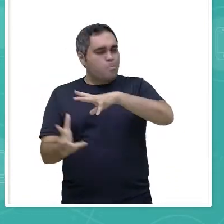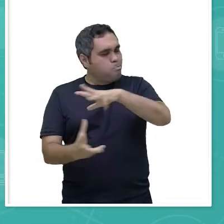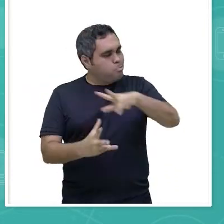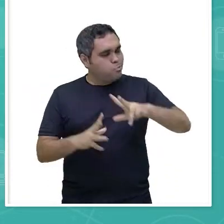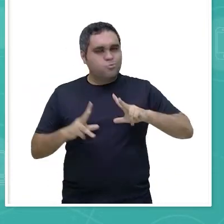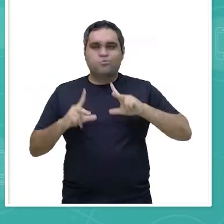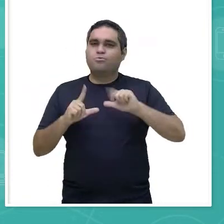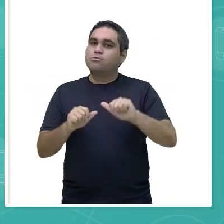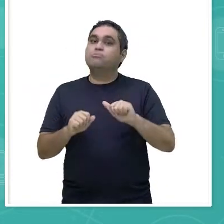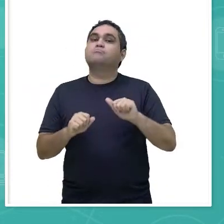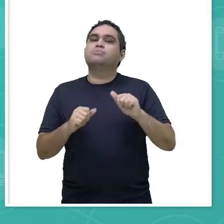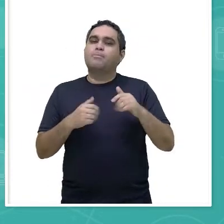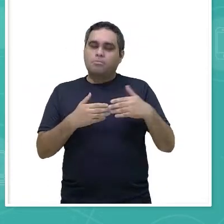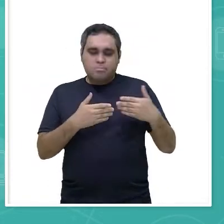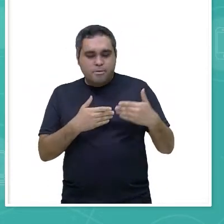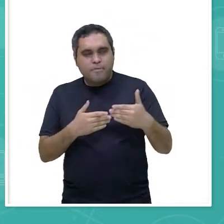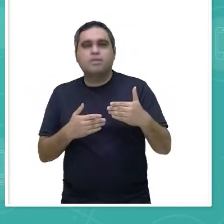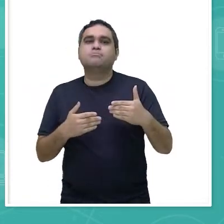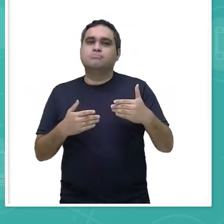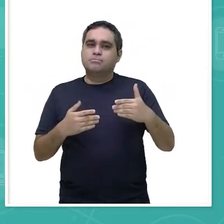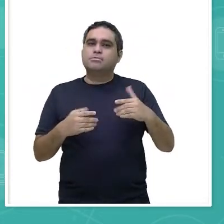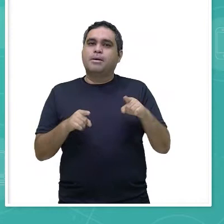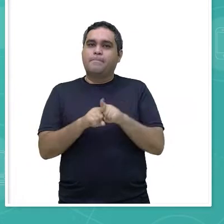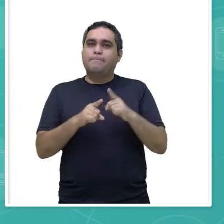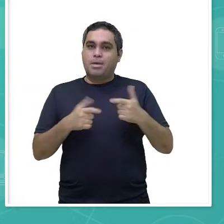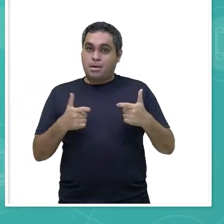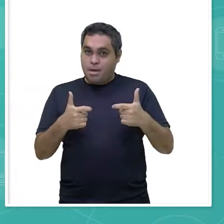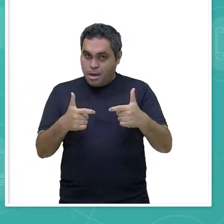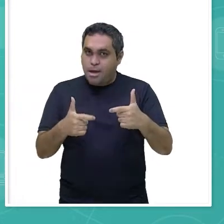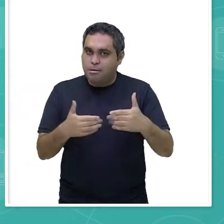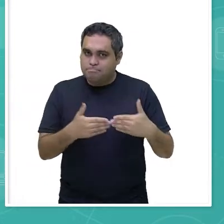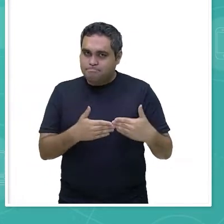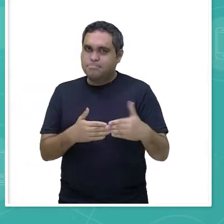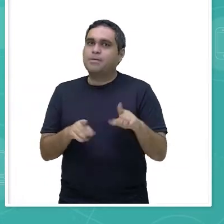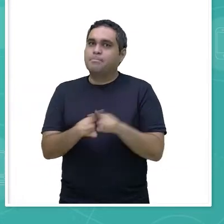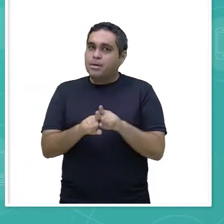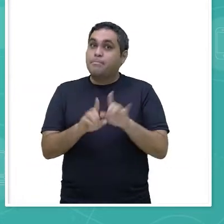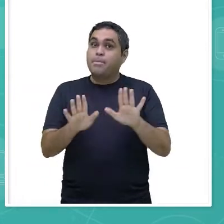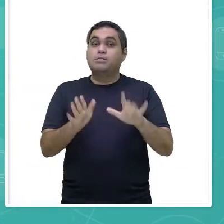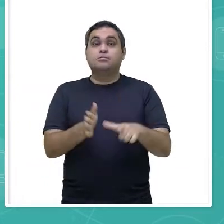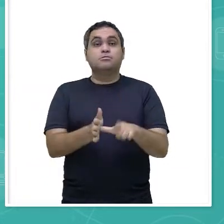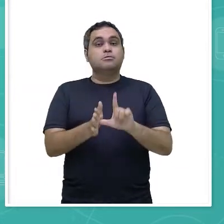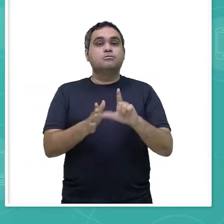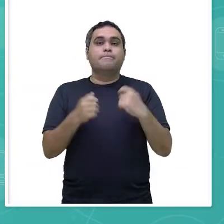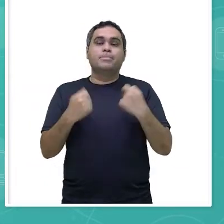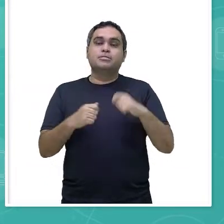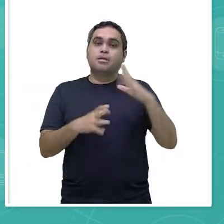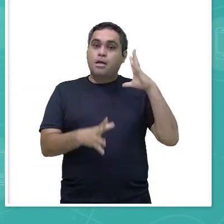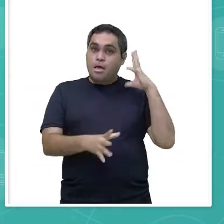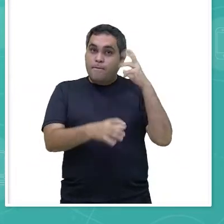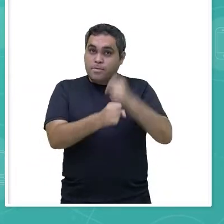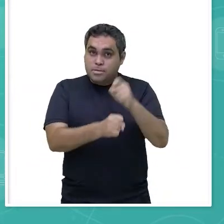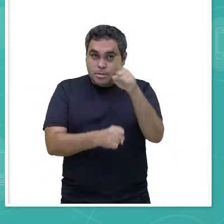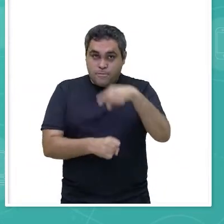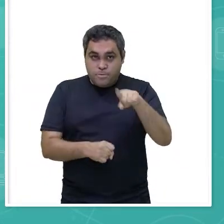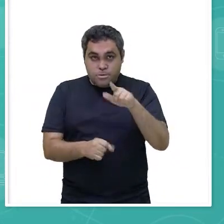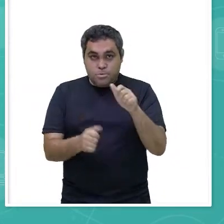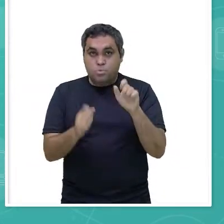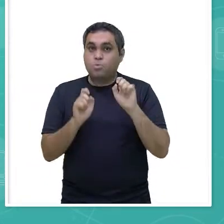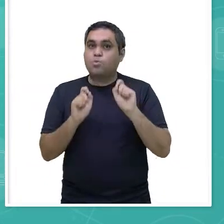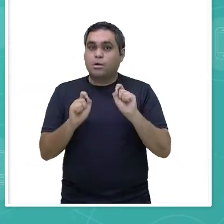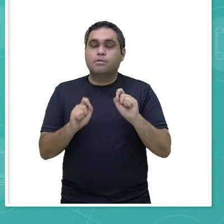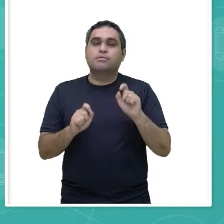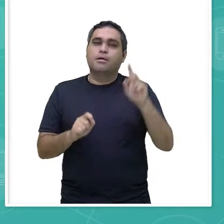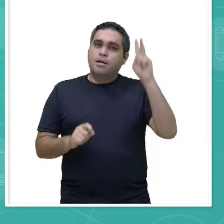que isso vai ser motivo de guerras e tarará. Antes de nós falarmos sobre a Revolução Russa, eu preciso fazer uma breve revisão com vocês. Lembram da